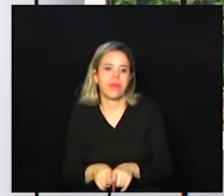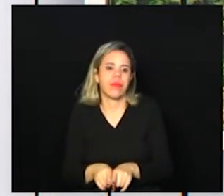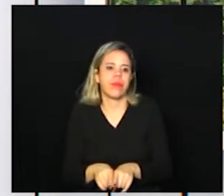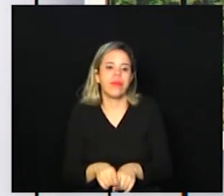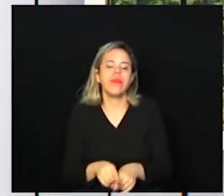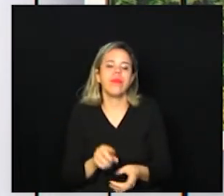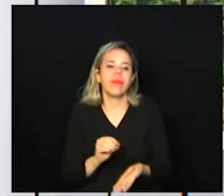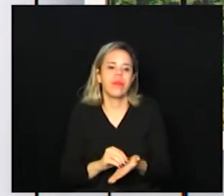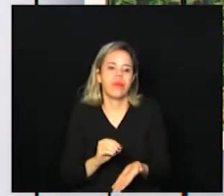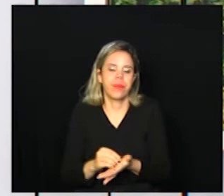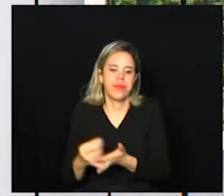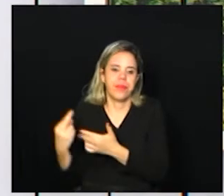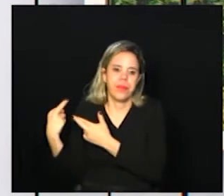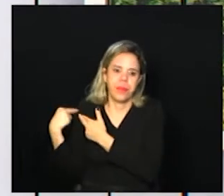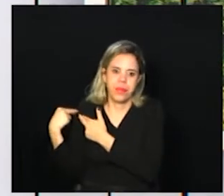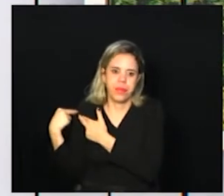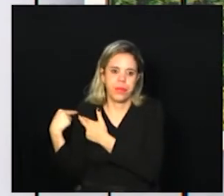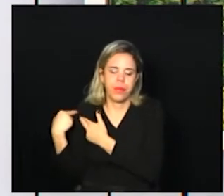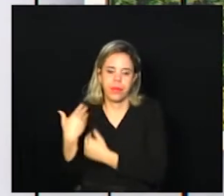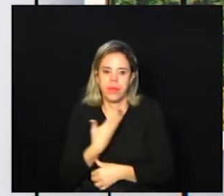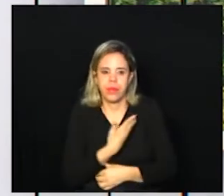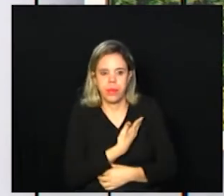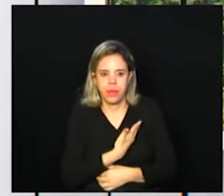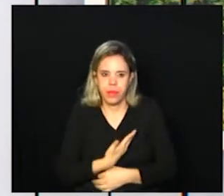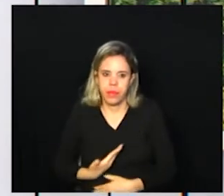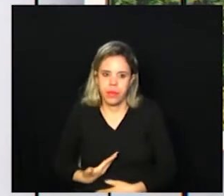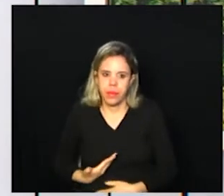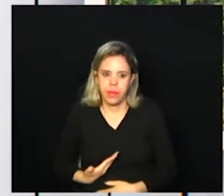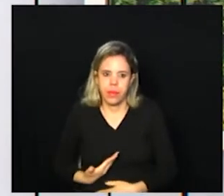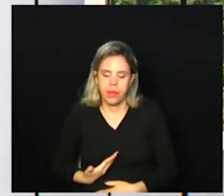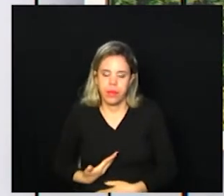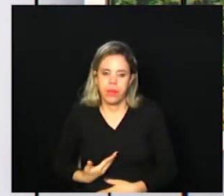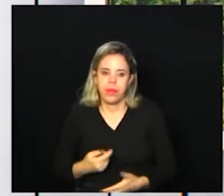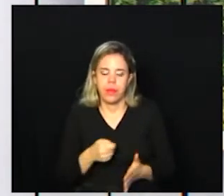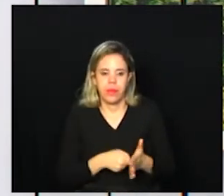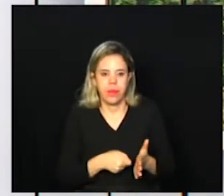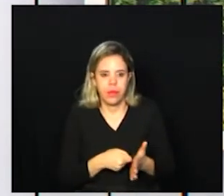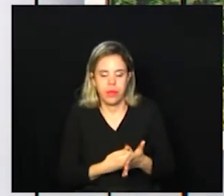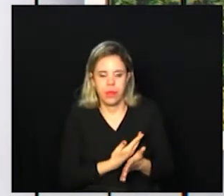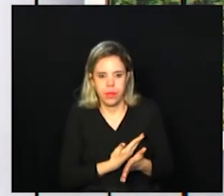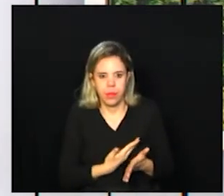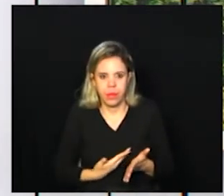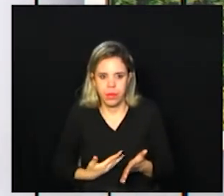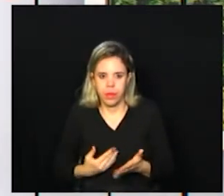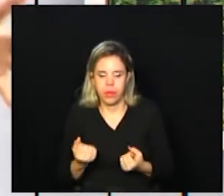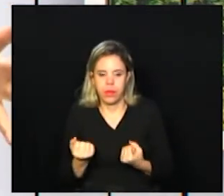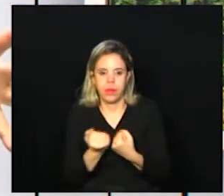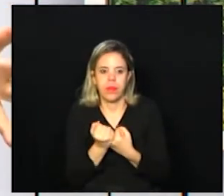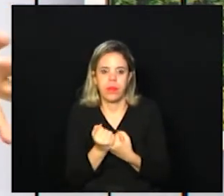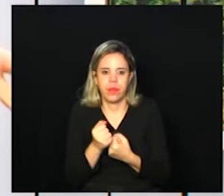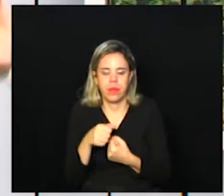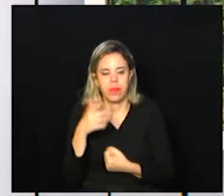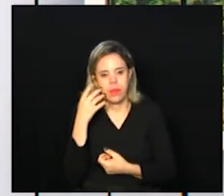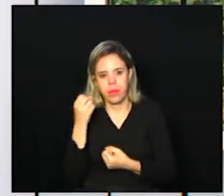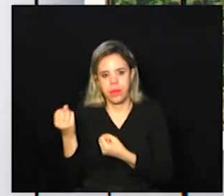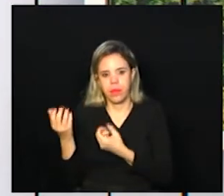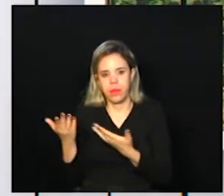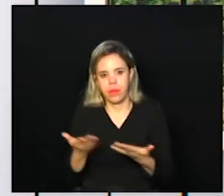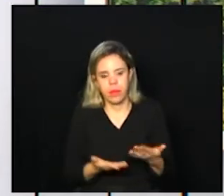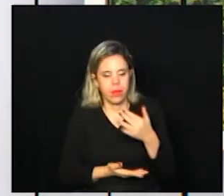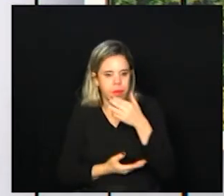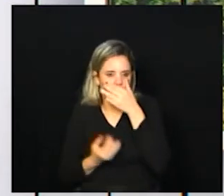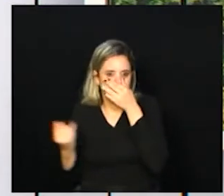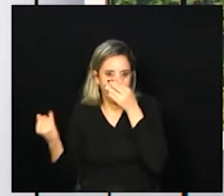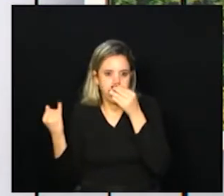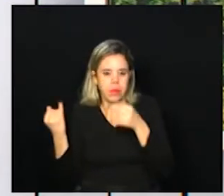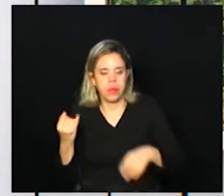desresponsabilizar o Estado em relação às suas políticas, né? Se for para apoio, acho que é bem-vindo. O apoio é